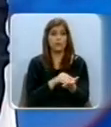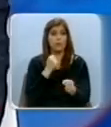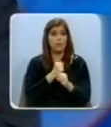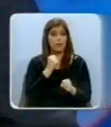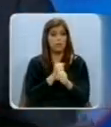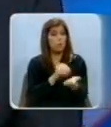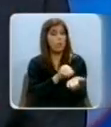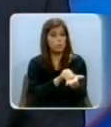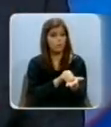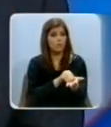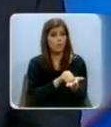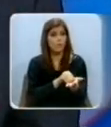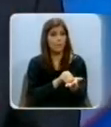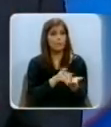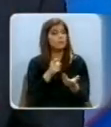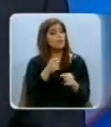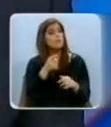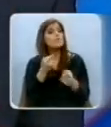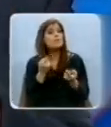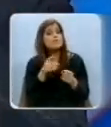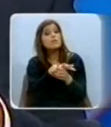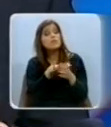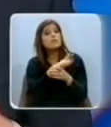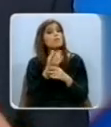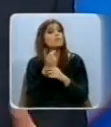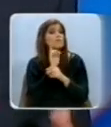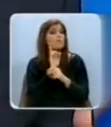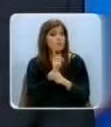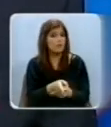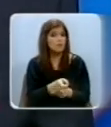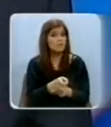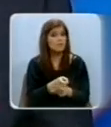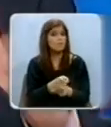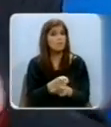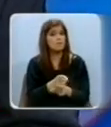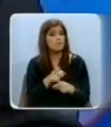trabalhadores pobres, é um fenómeno importante e com a baixa